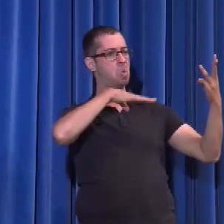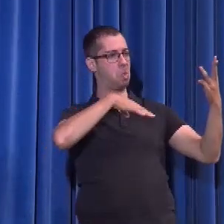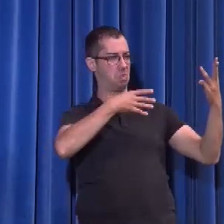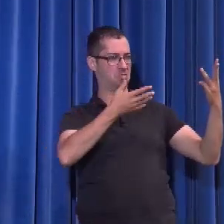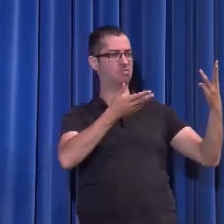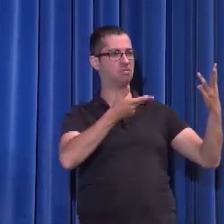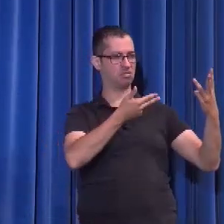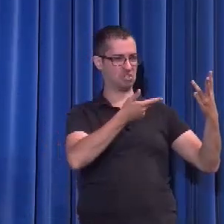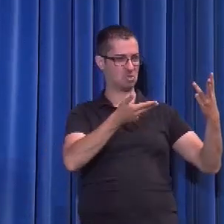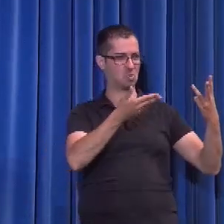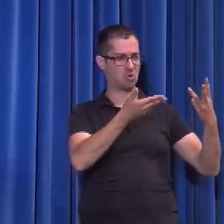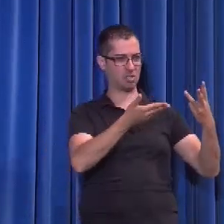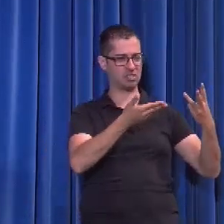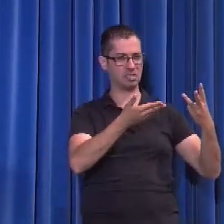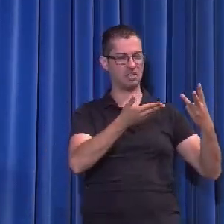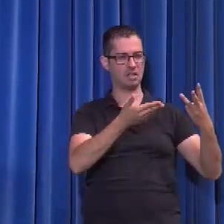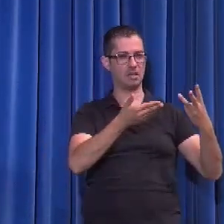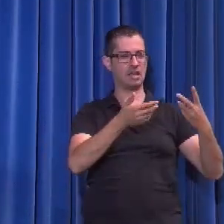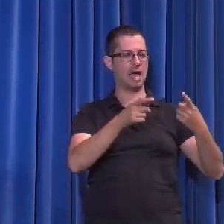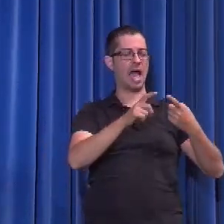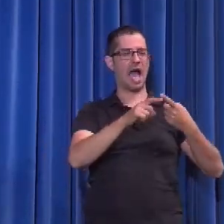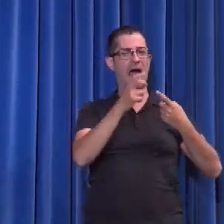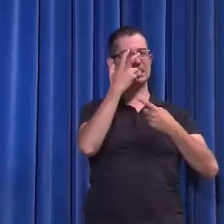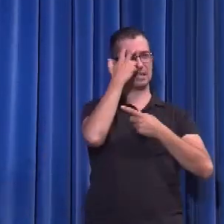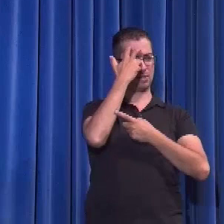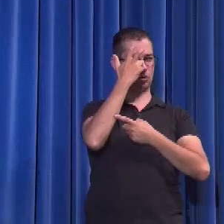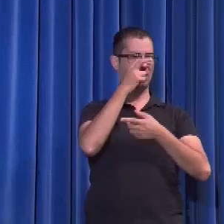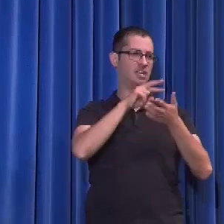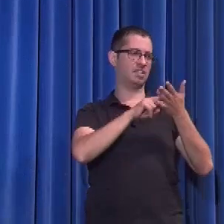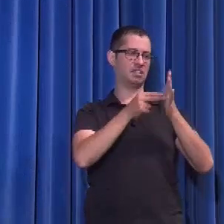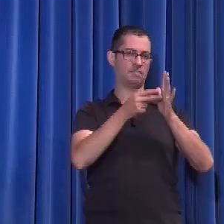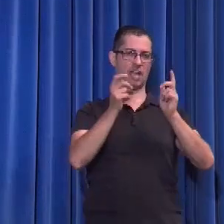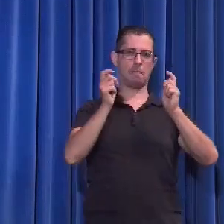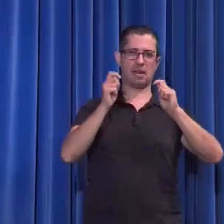aqui tem a ideia de habilidade, capacidade.